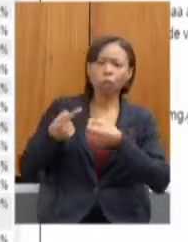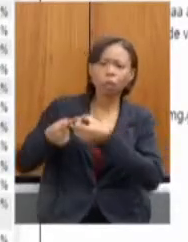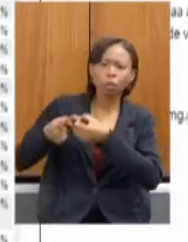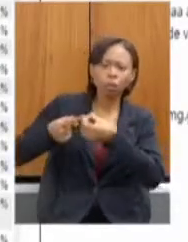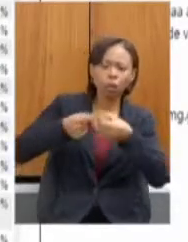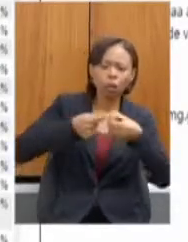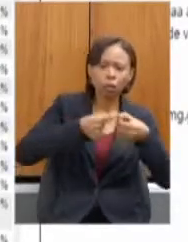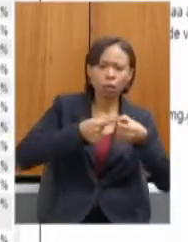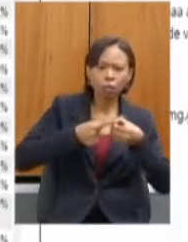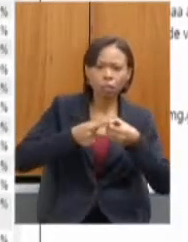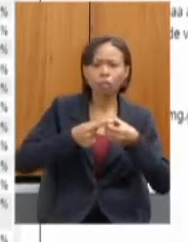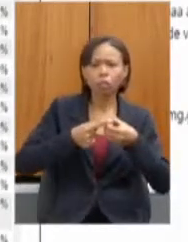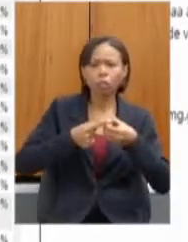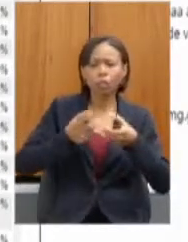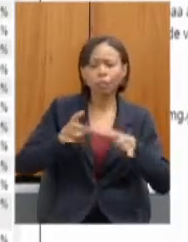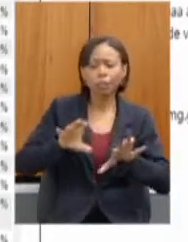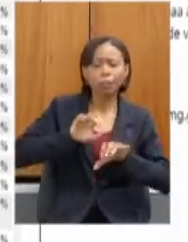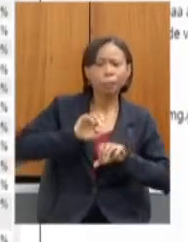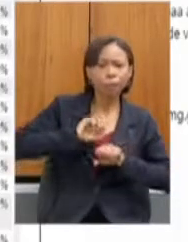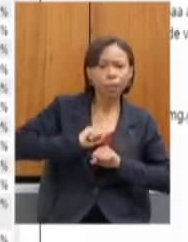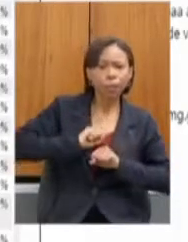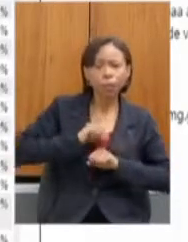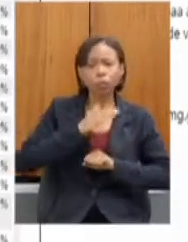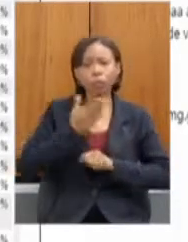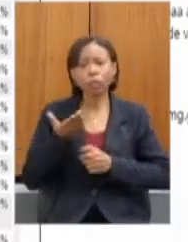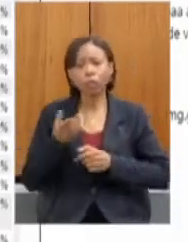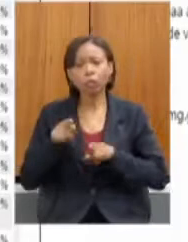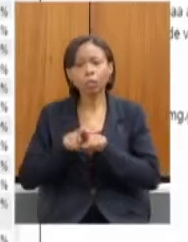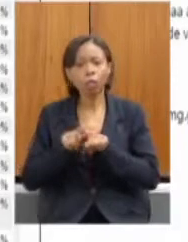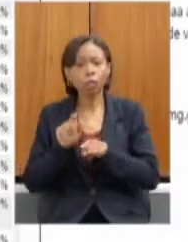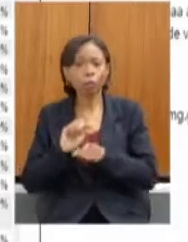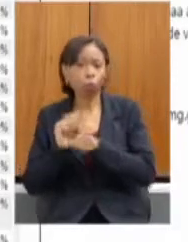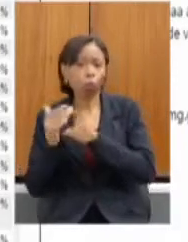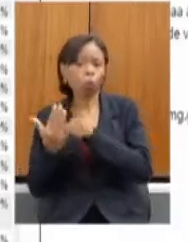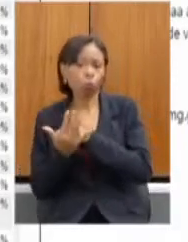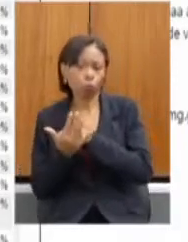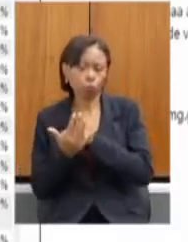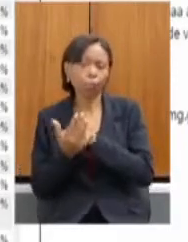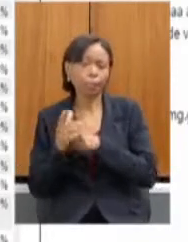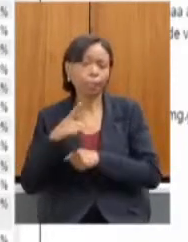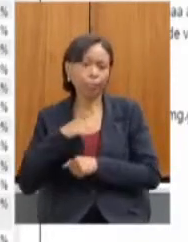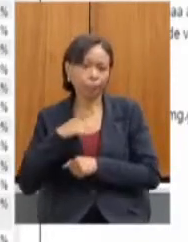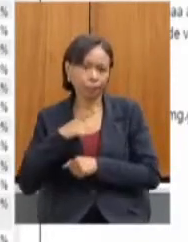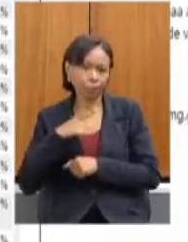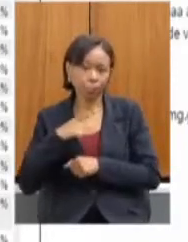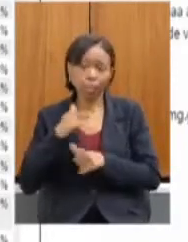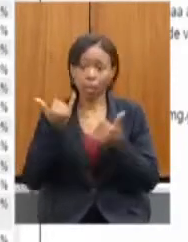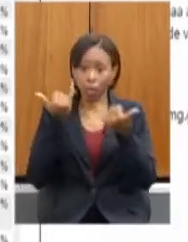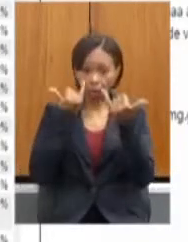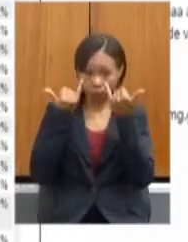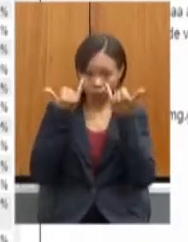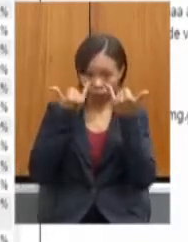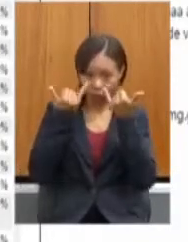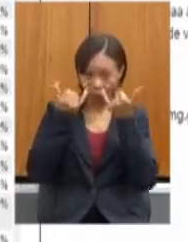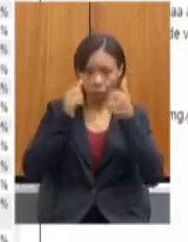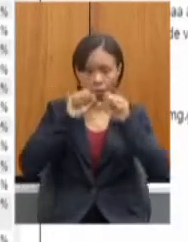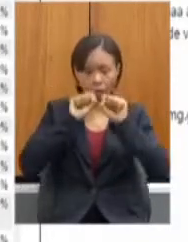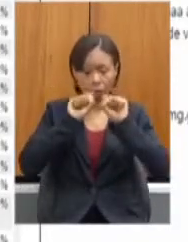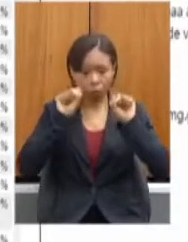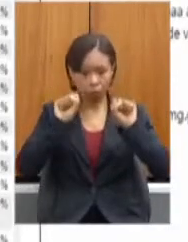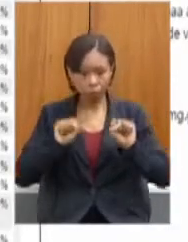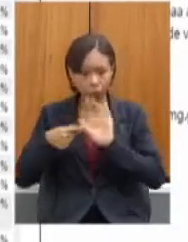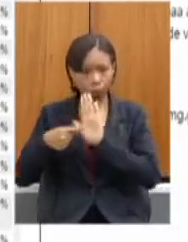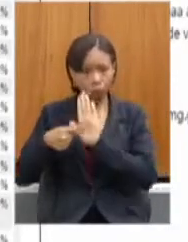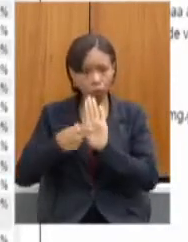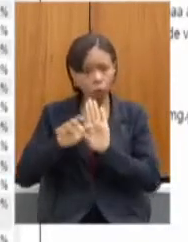incidência EA ocupação de convite que nós temos e sistema de informação ele nos sinaliza quais são as regiões